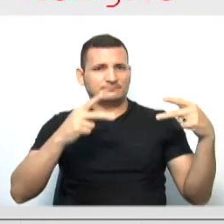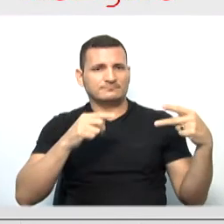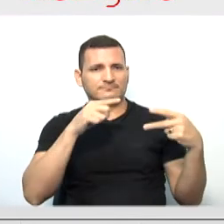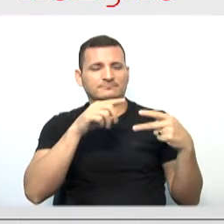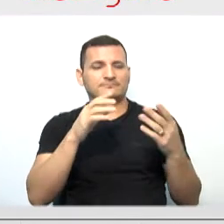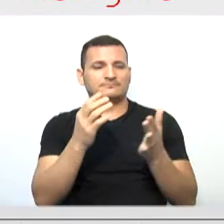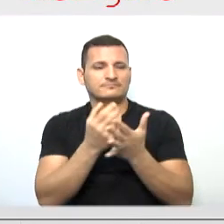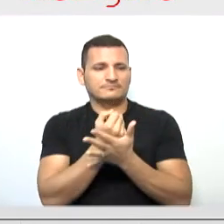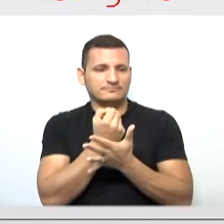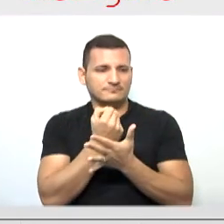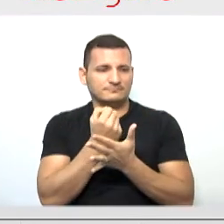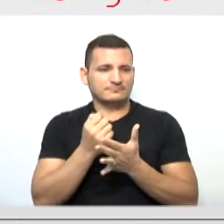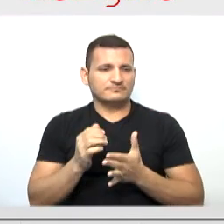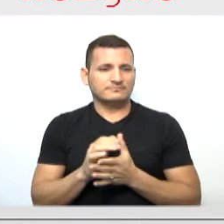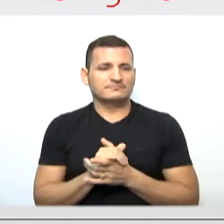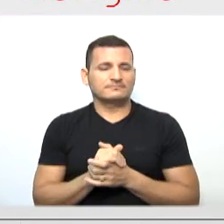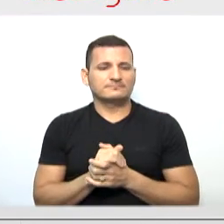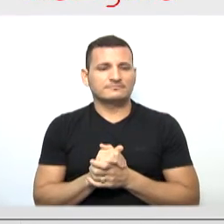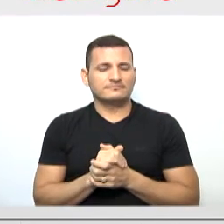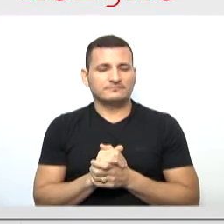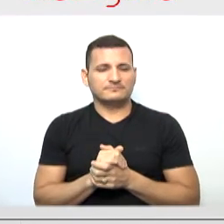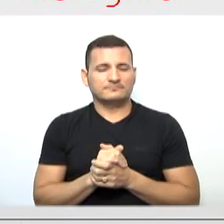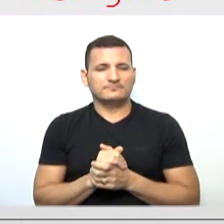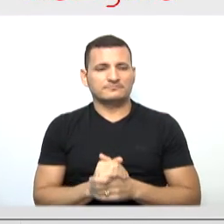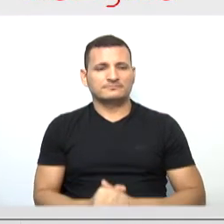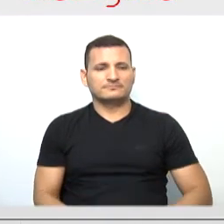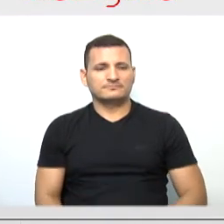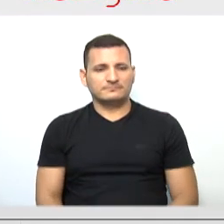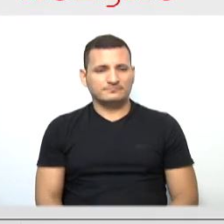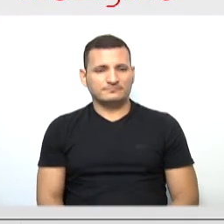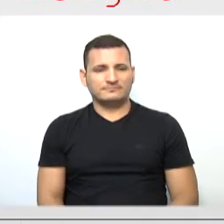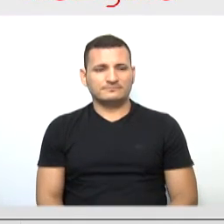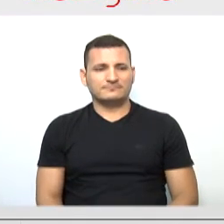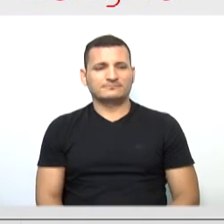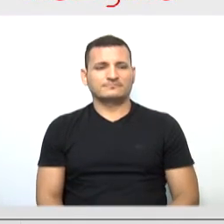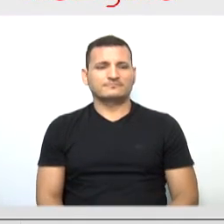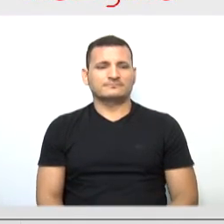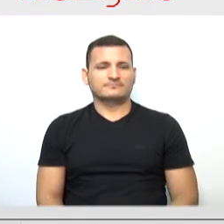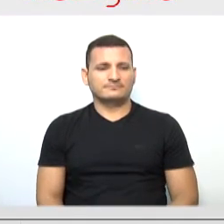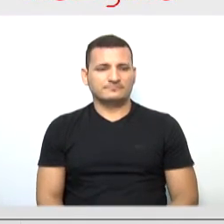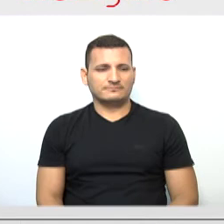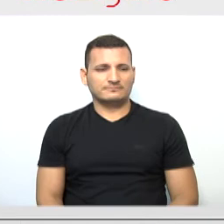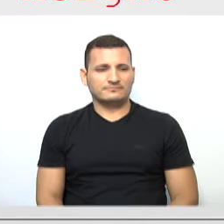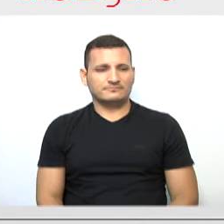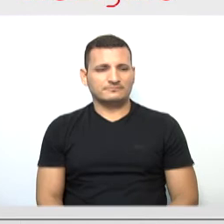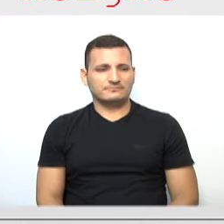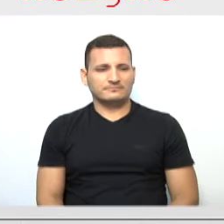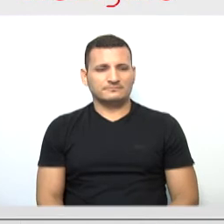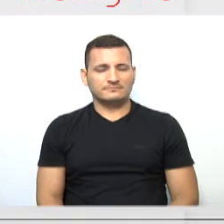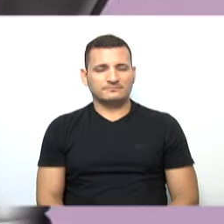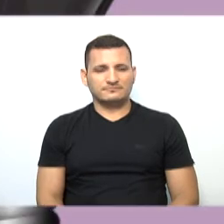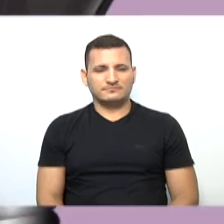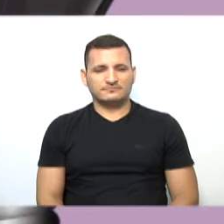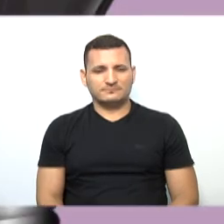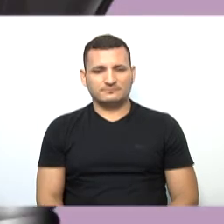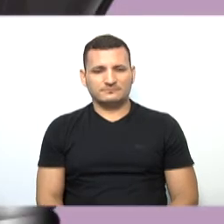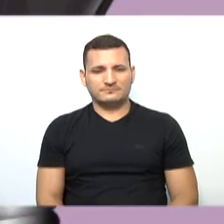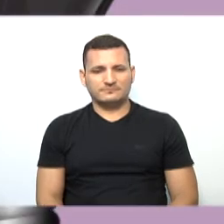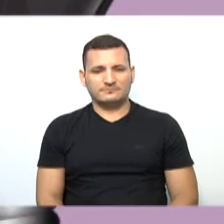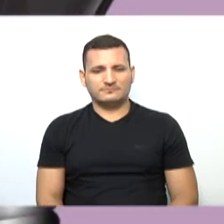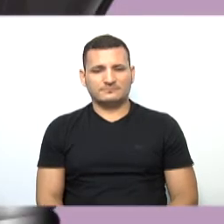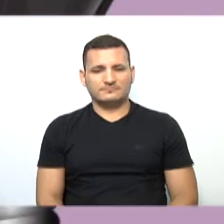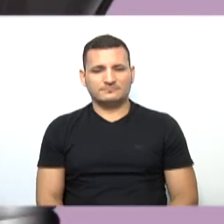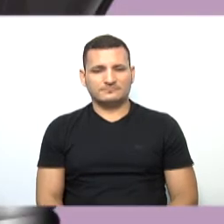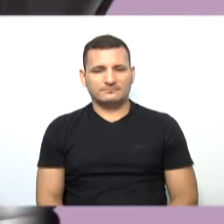HTML ativa. Salvei o HTML, vai lá em executar e